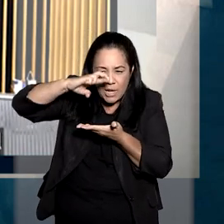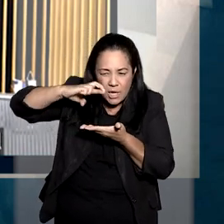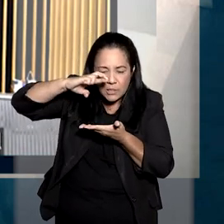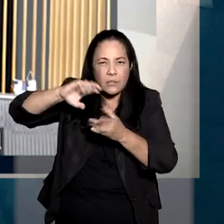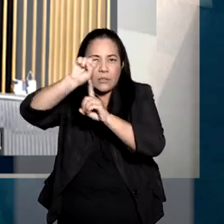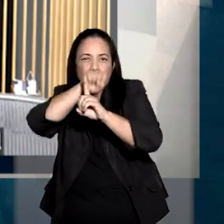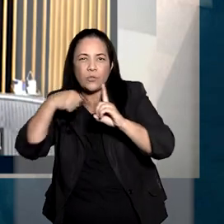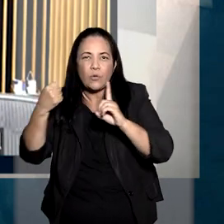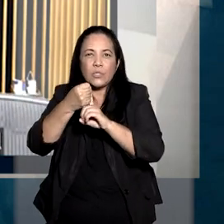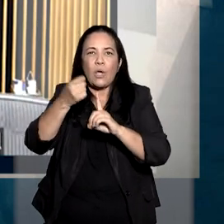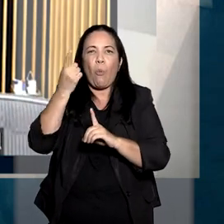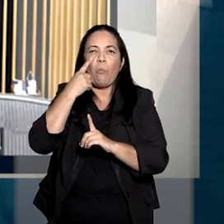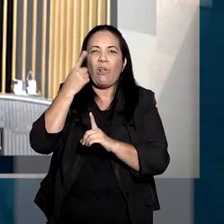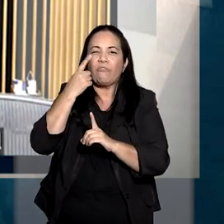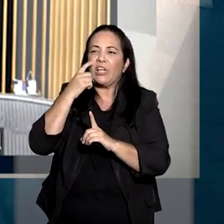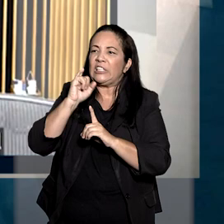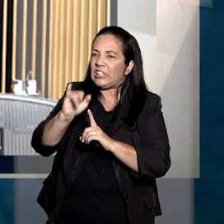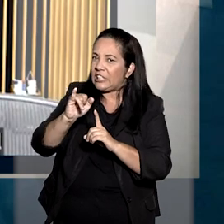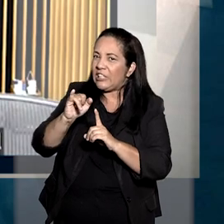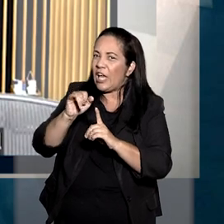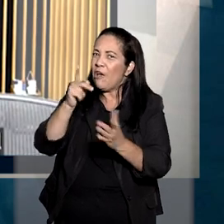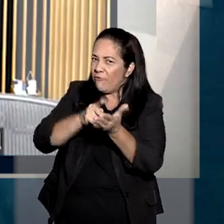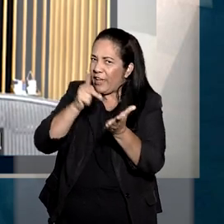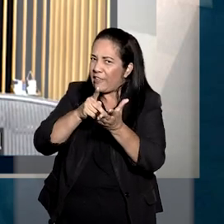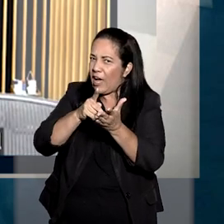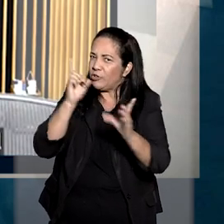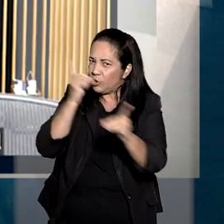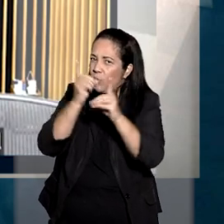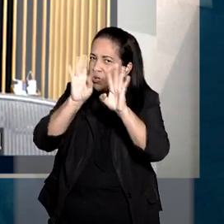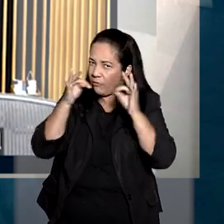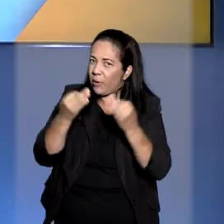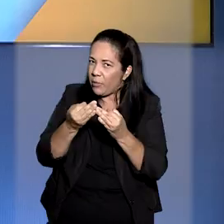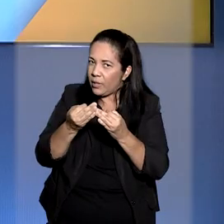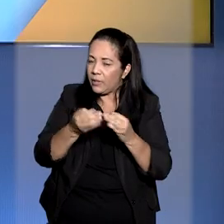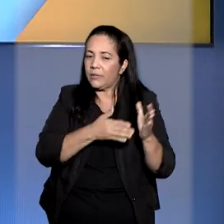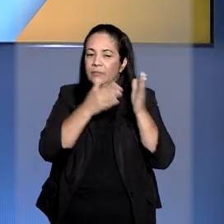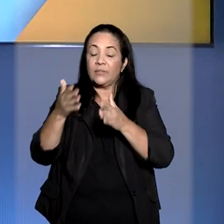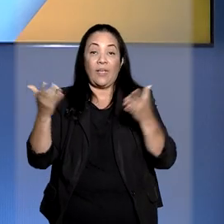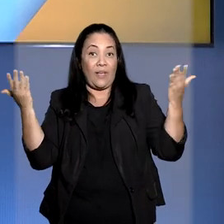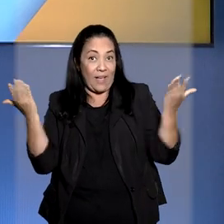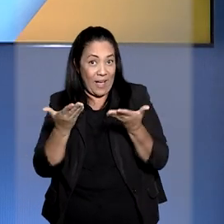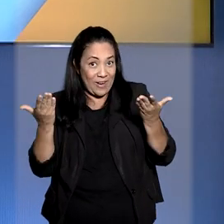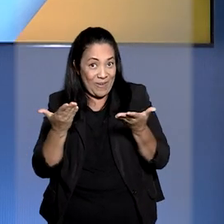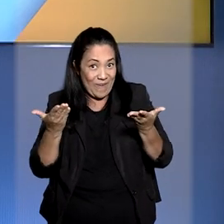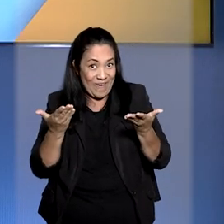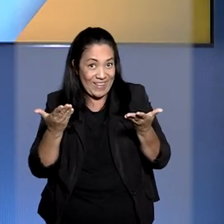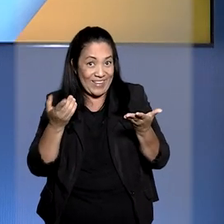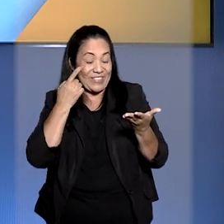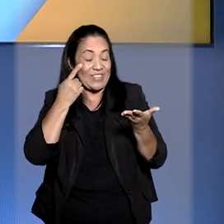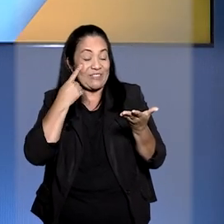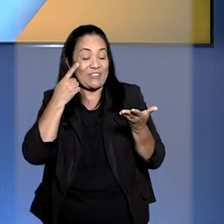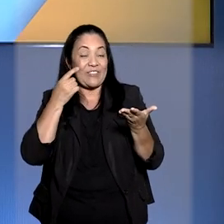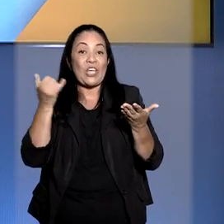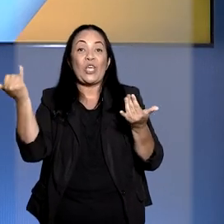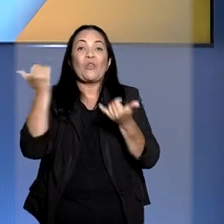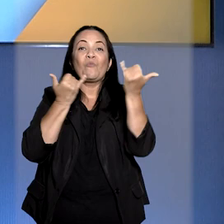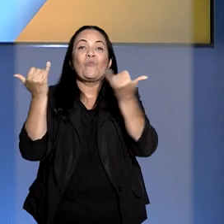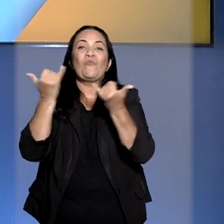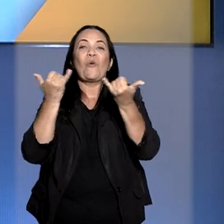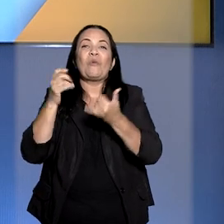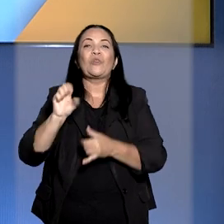para apurar se o caso é mesmo de reunião familiar agora você passa a conferir o que foi